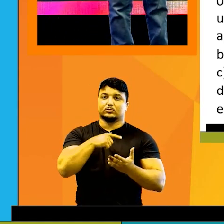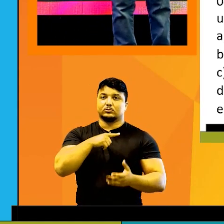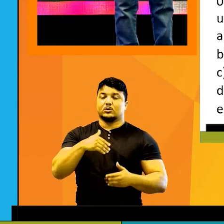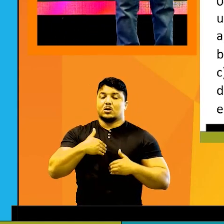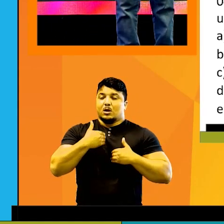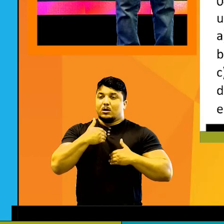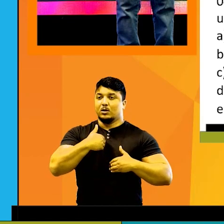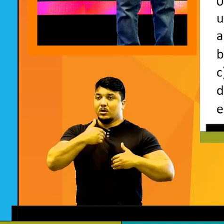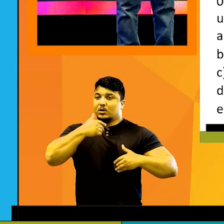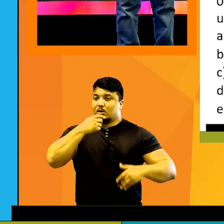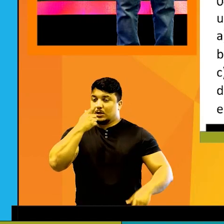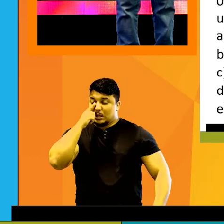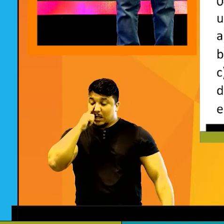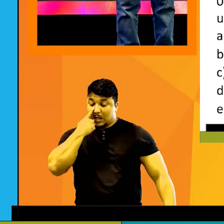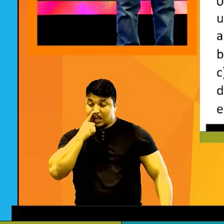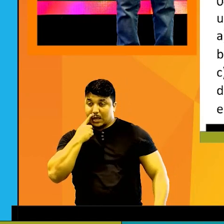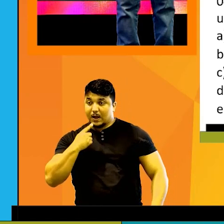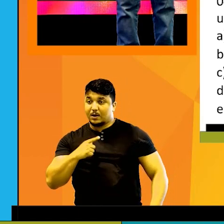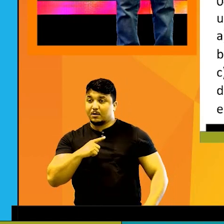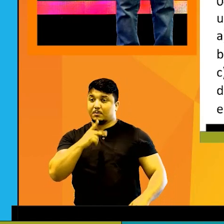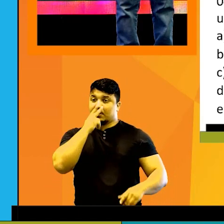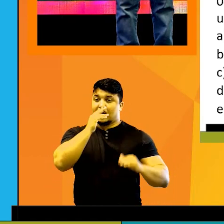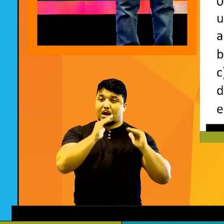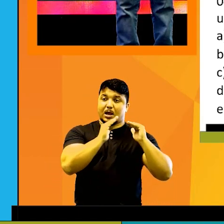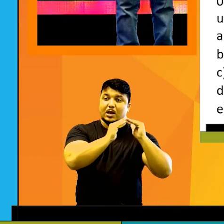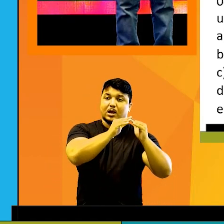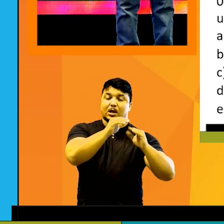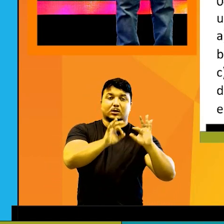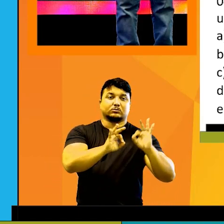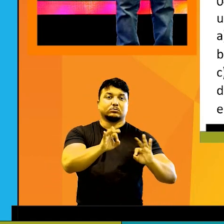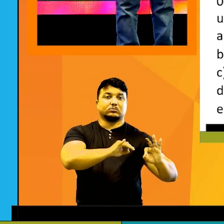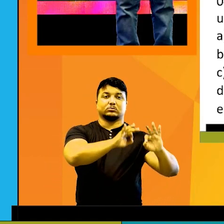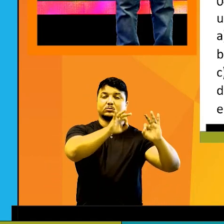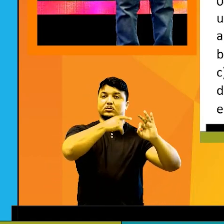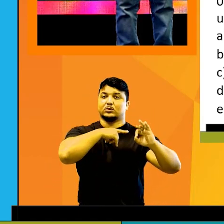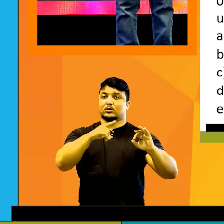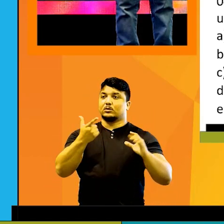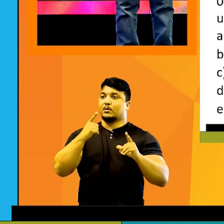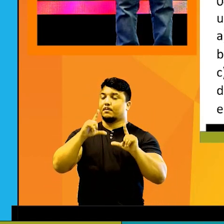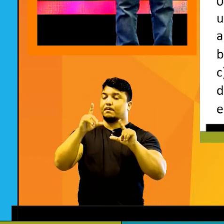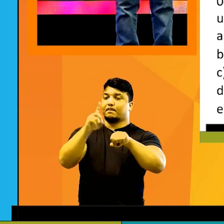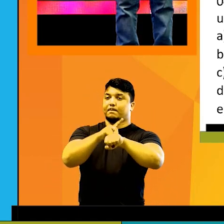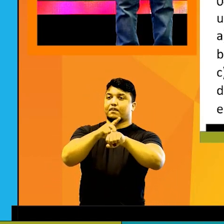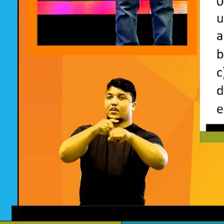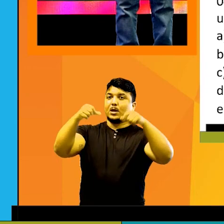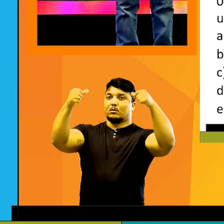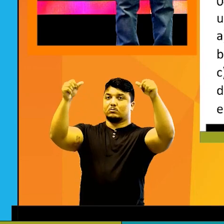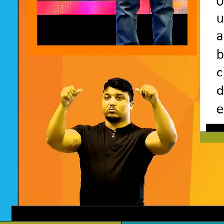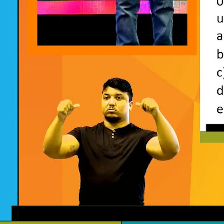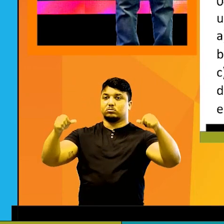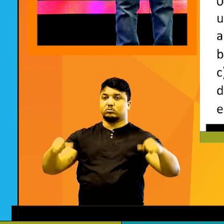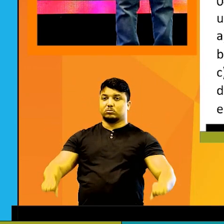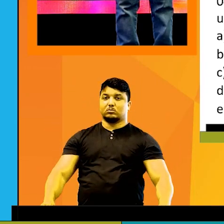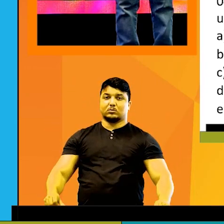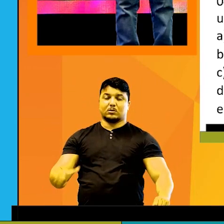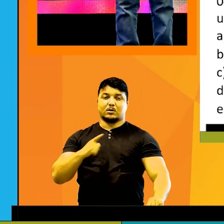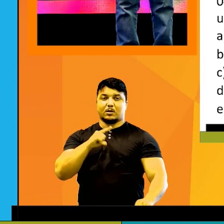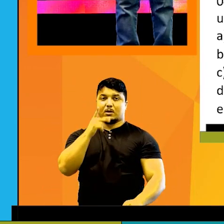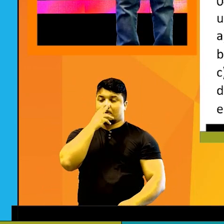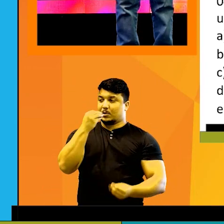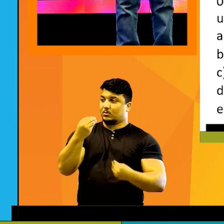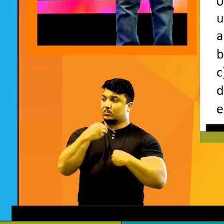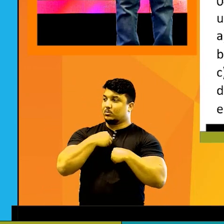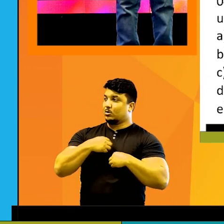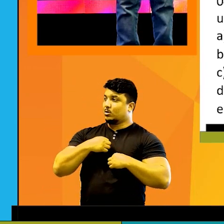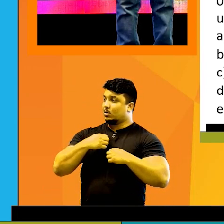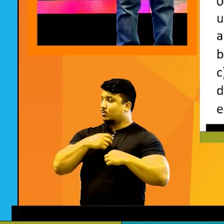Soluços, lágrimas, casa armada, veludo preto nos portais, um homem que veio vestir o cadáver.